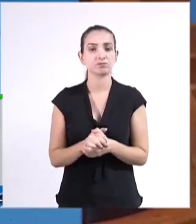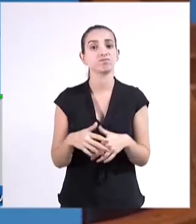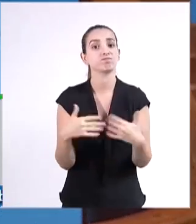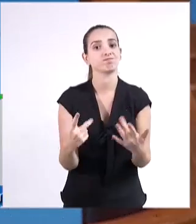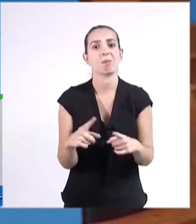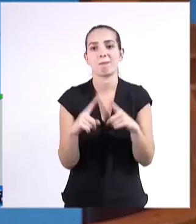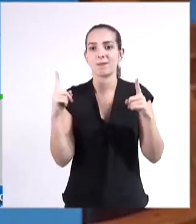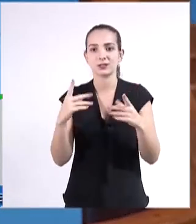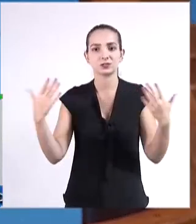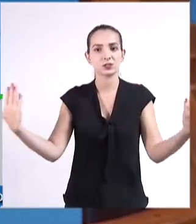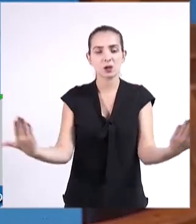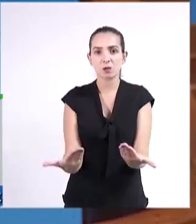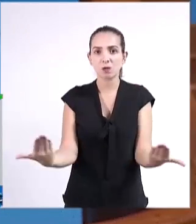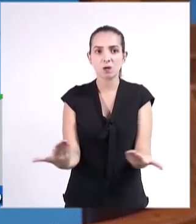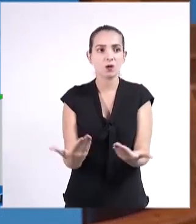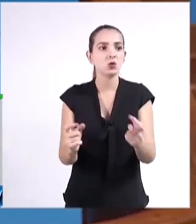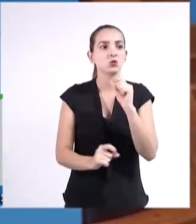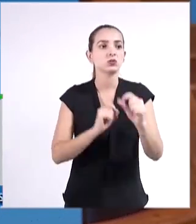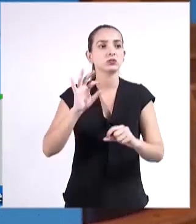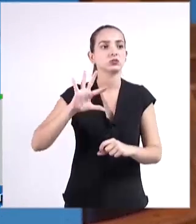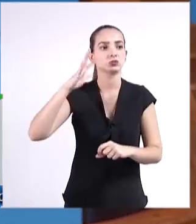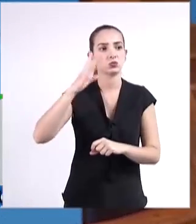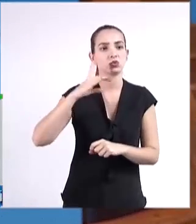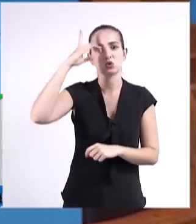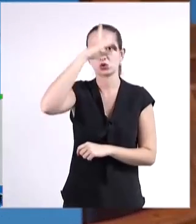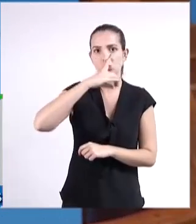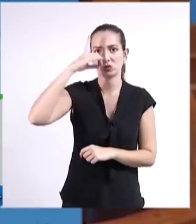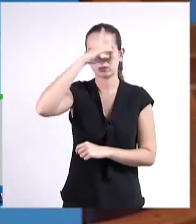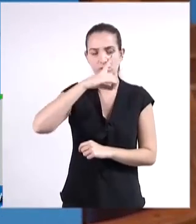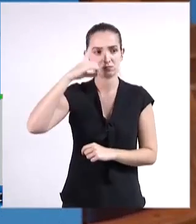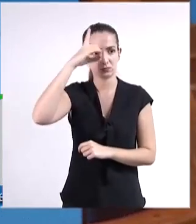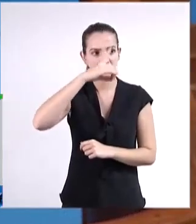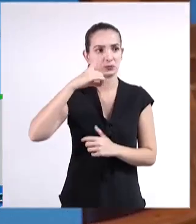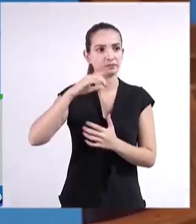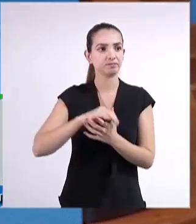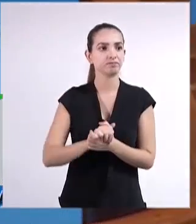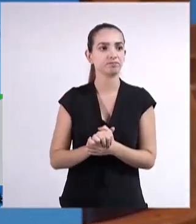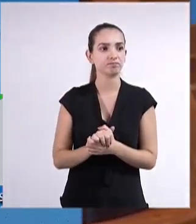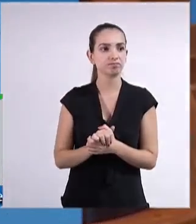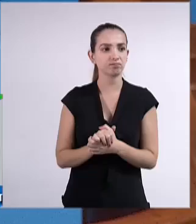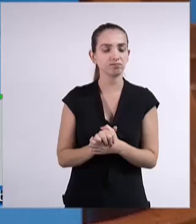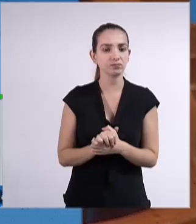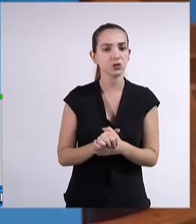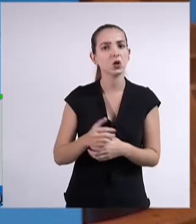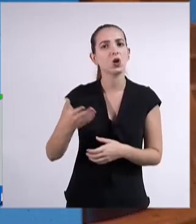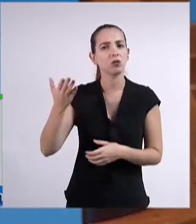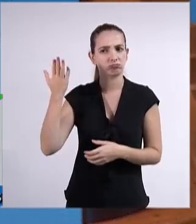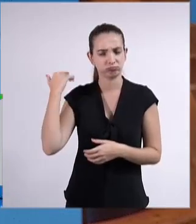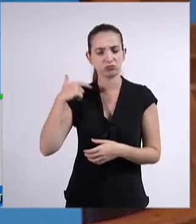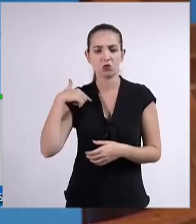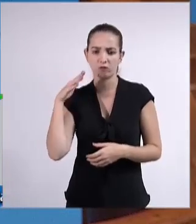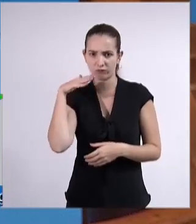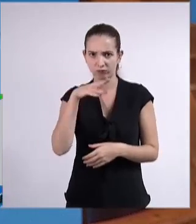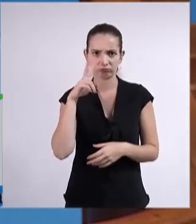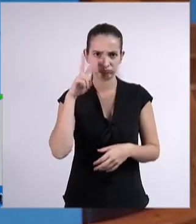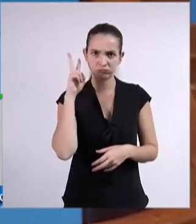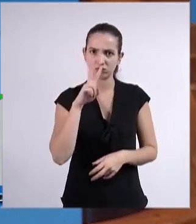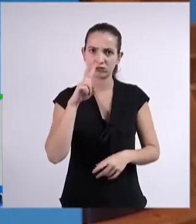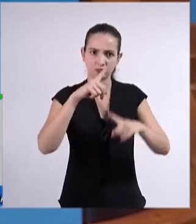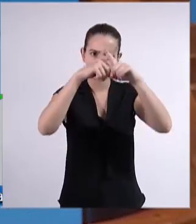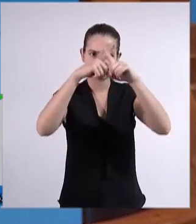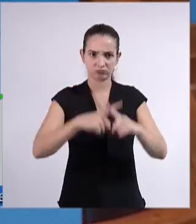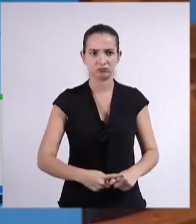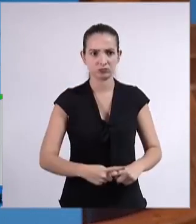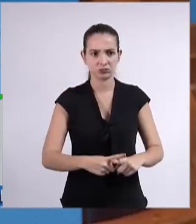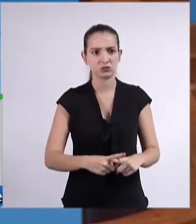E, infelizmente, no domingo fui lá assistir esse jogo e no estádio